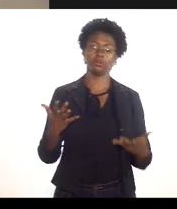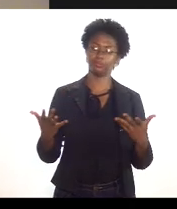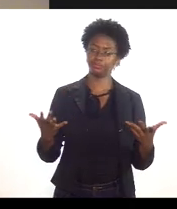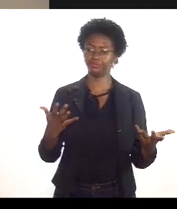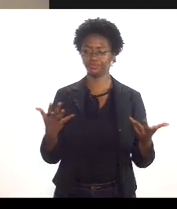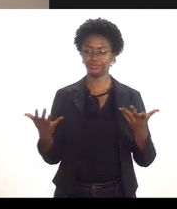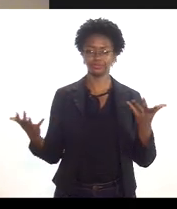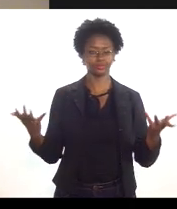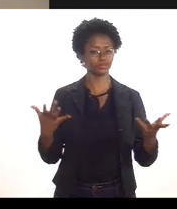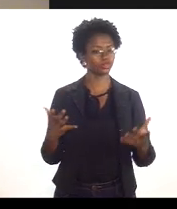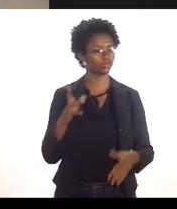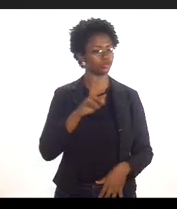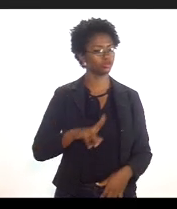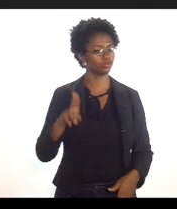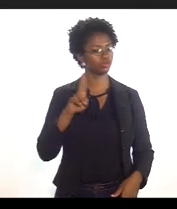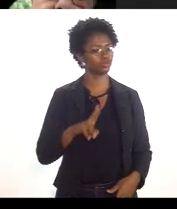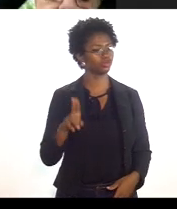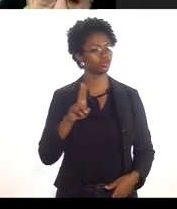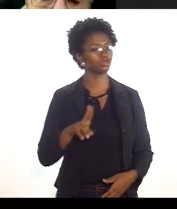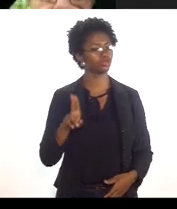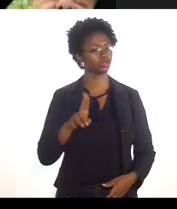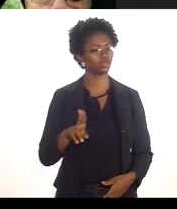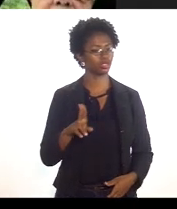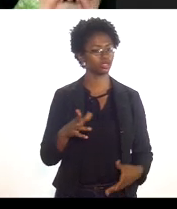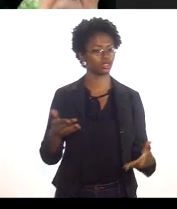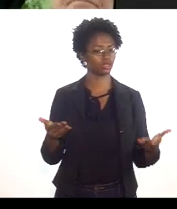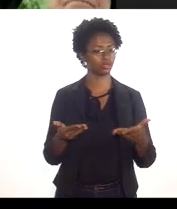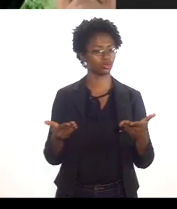sendo aplicada de forma